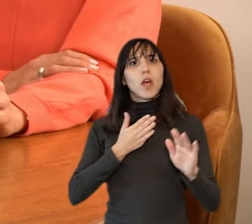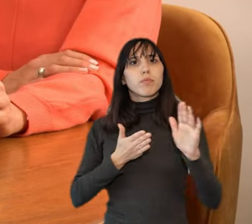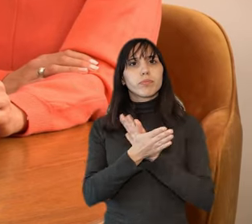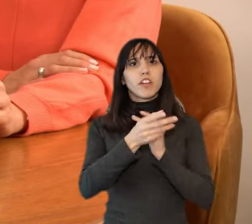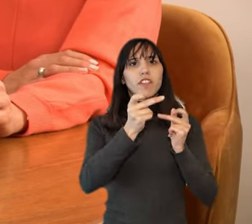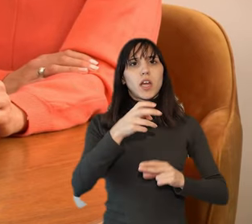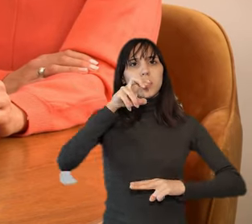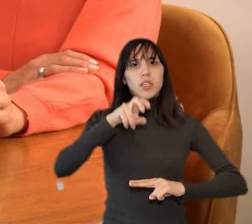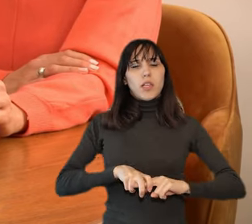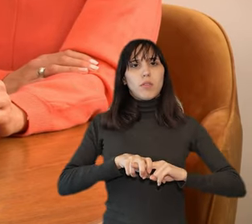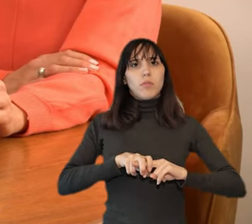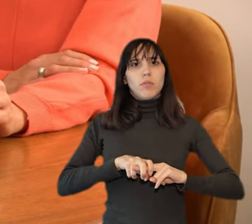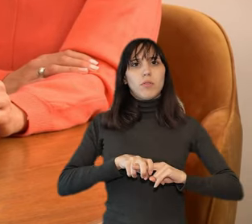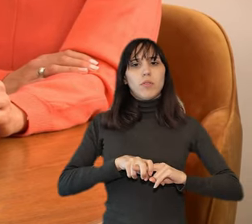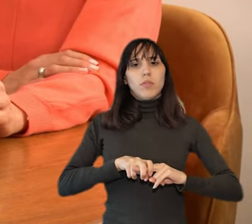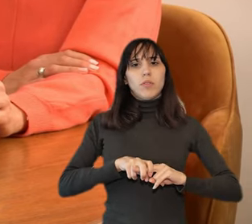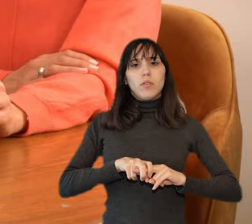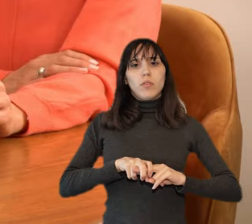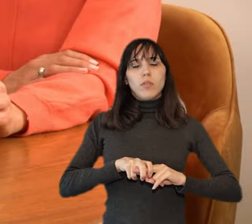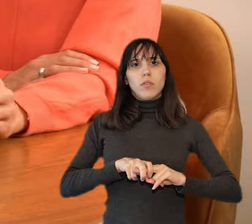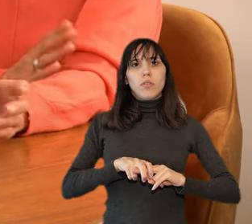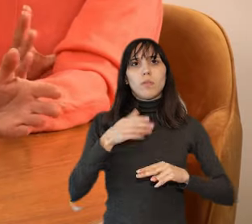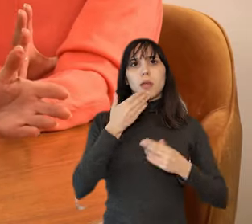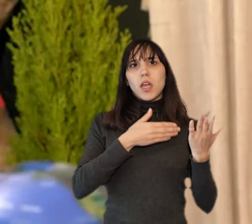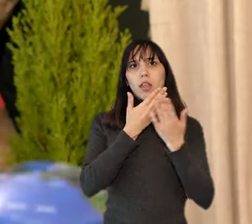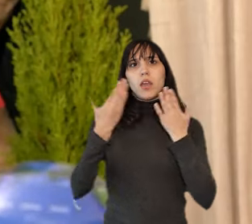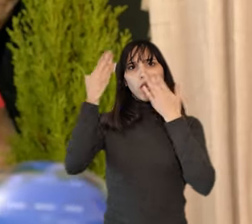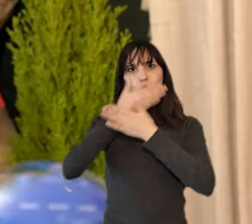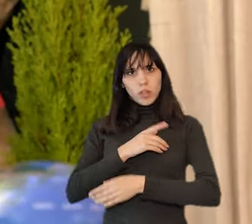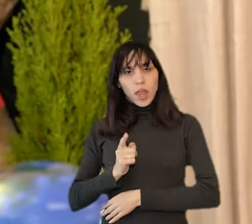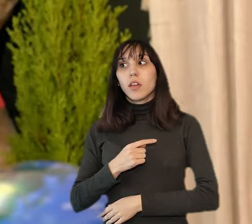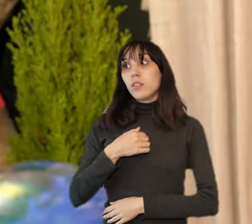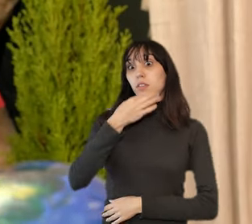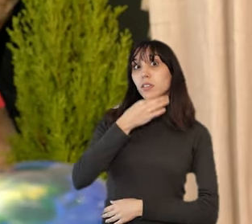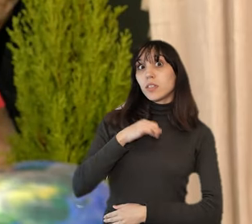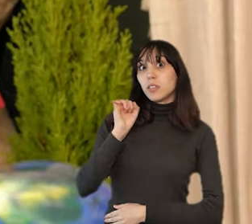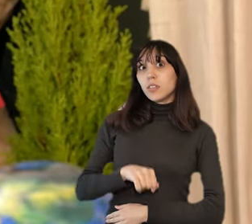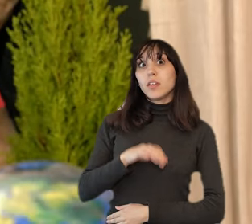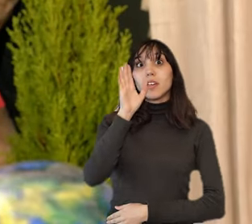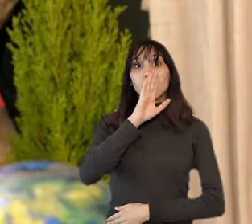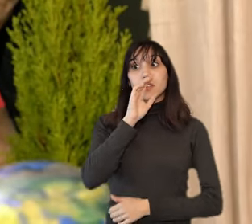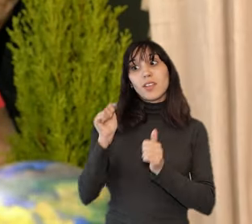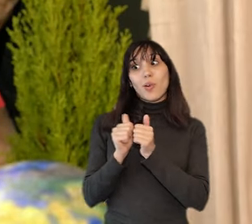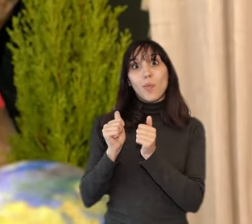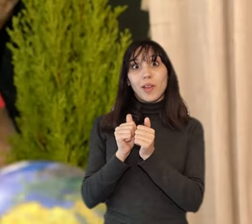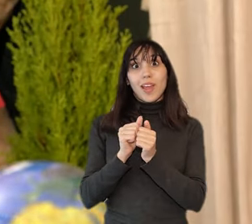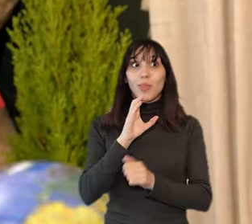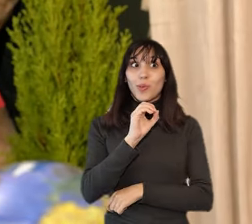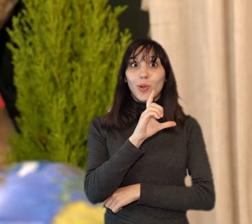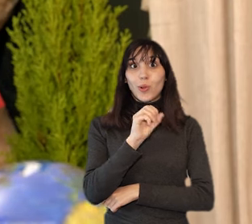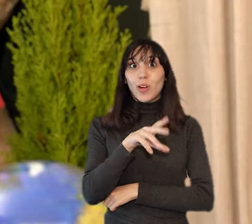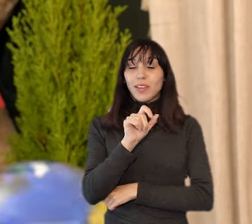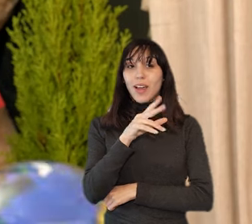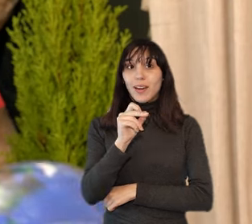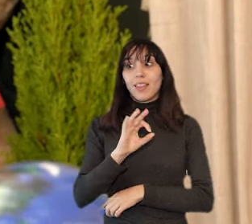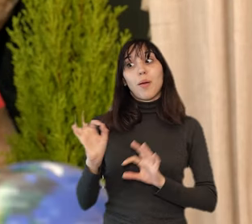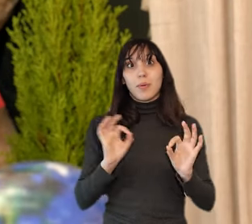e sentar-se na cadeira manhã à noite digo eu ele está de certeza se foi acompanhado pela comara está certamente